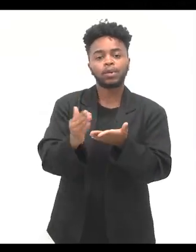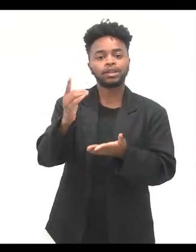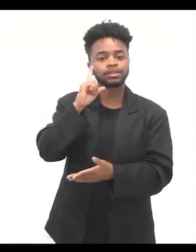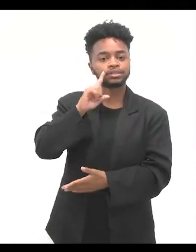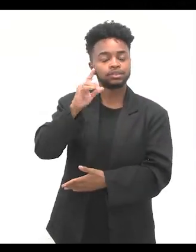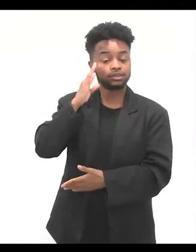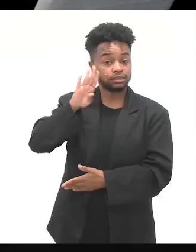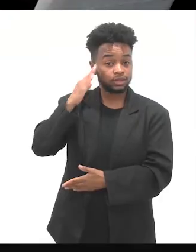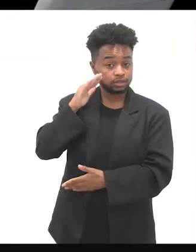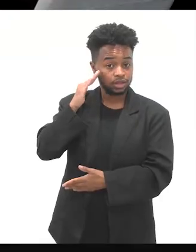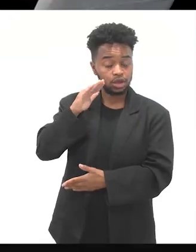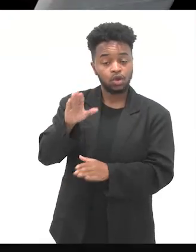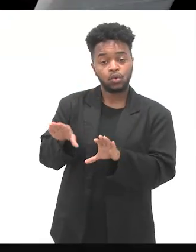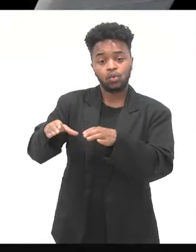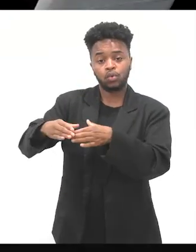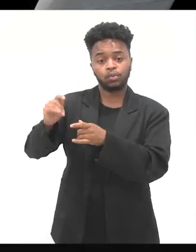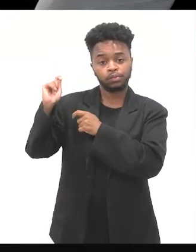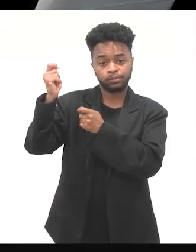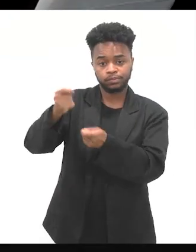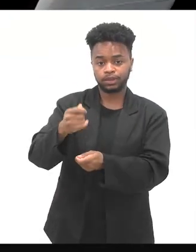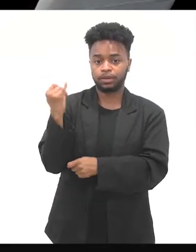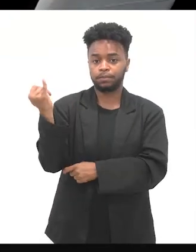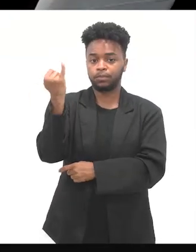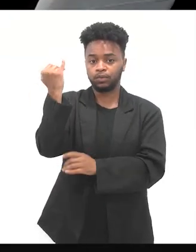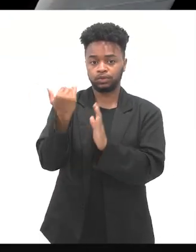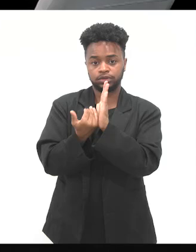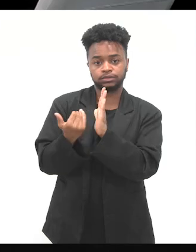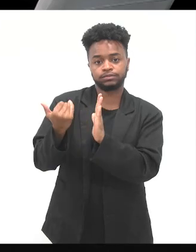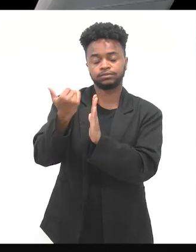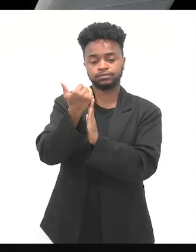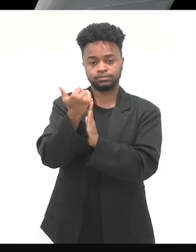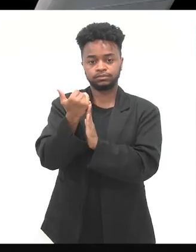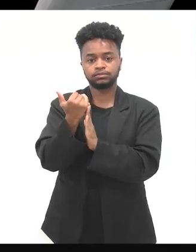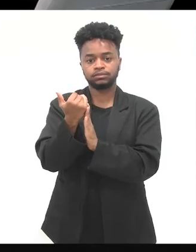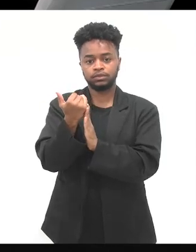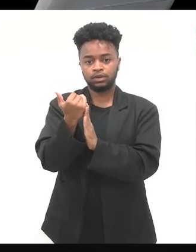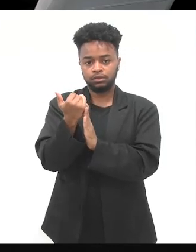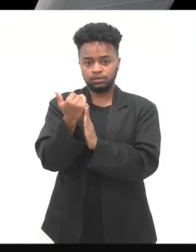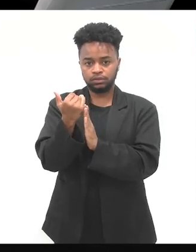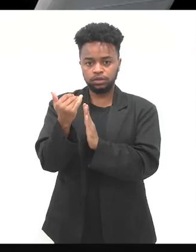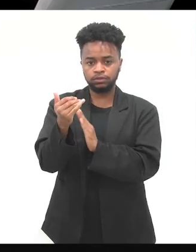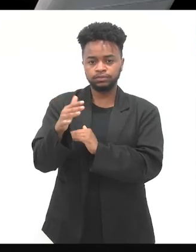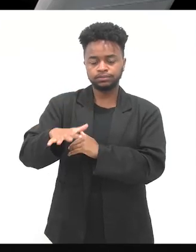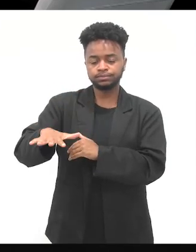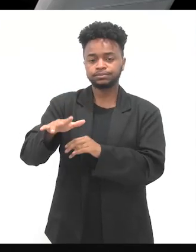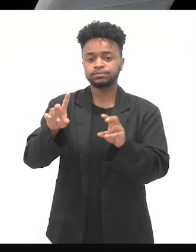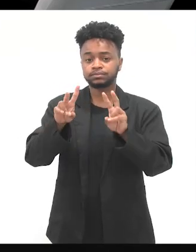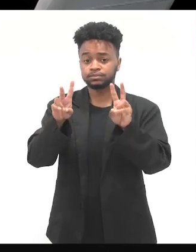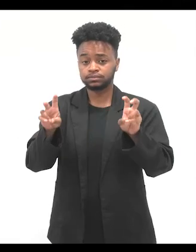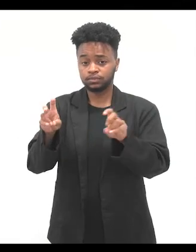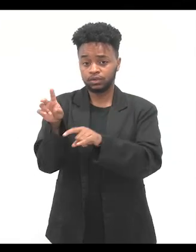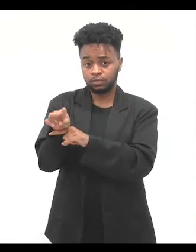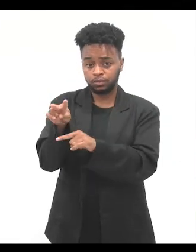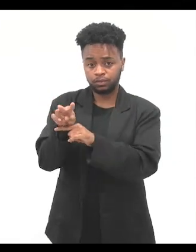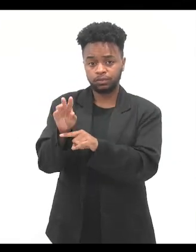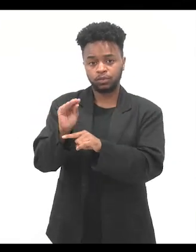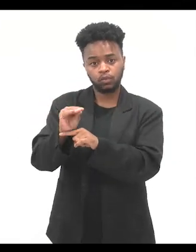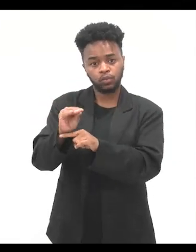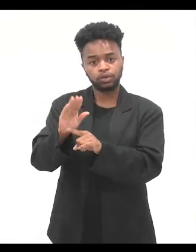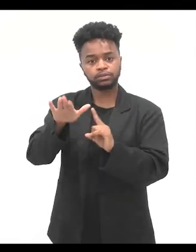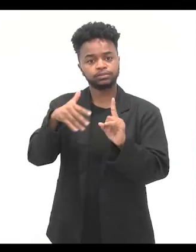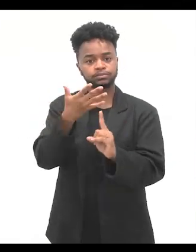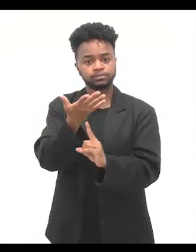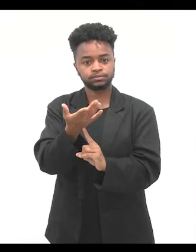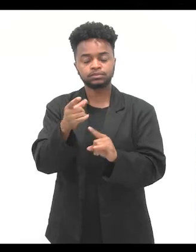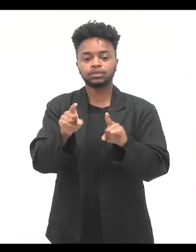pescadores têm uma importância fundamental, né, na questão da preservação do meio ambiente, na